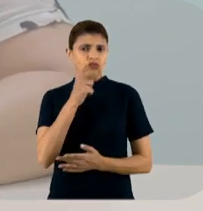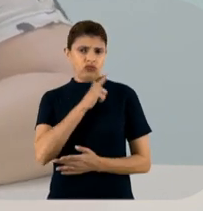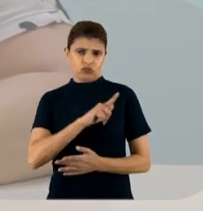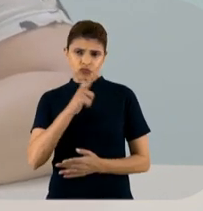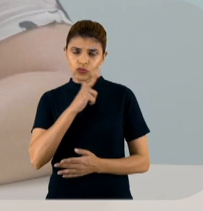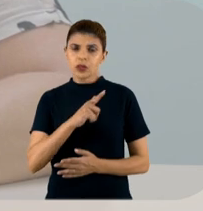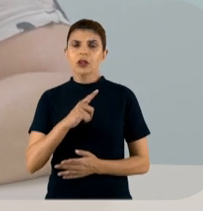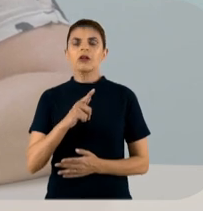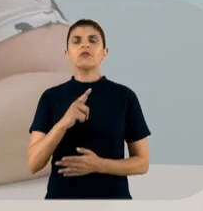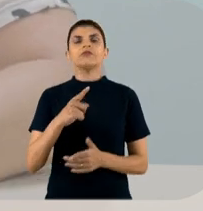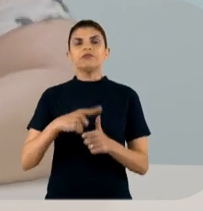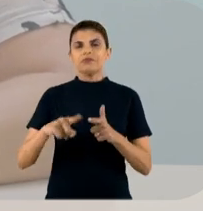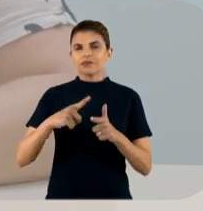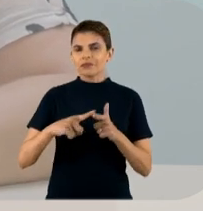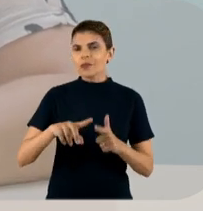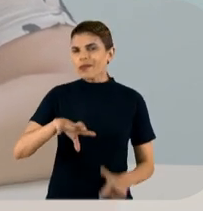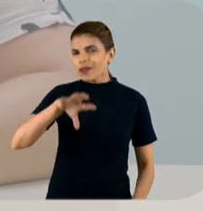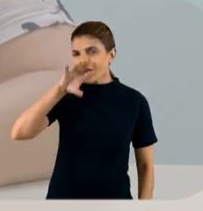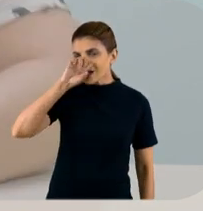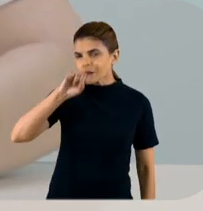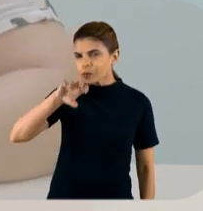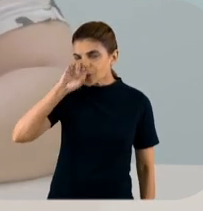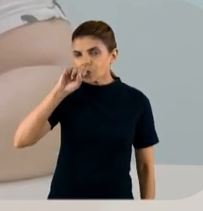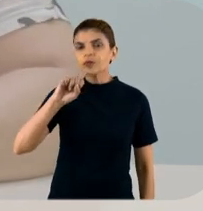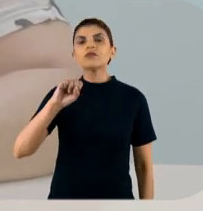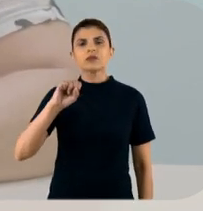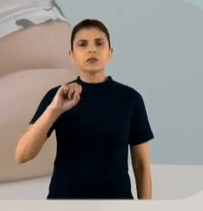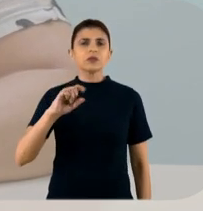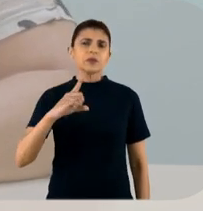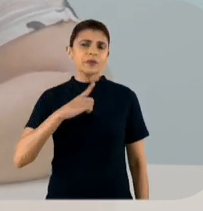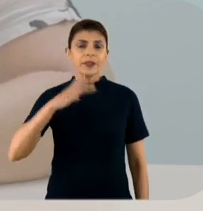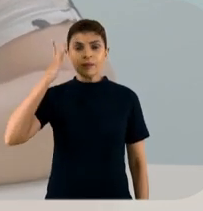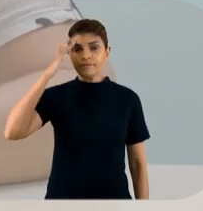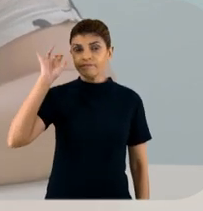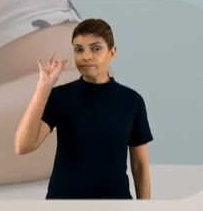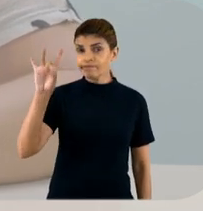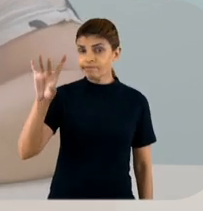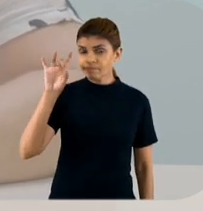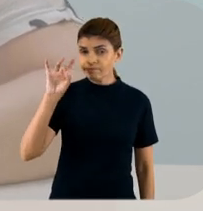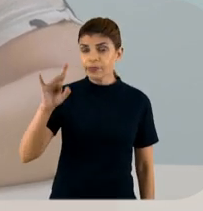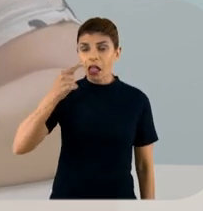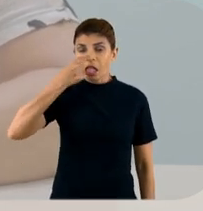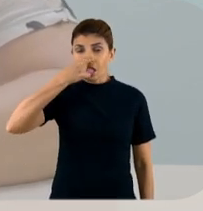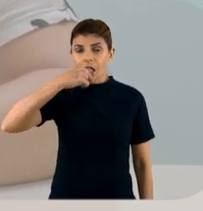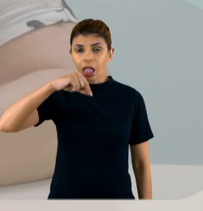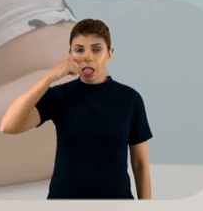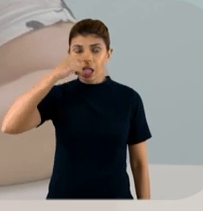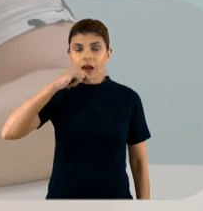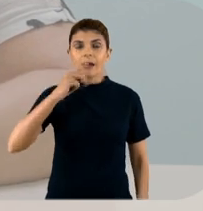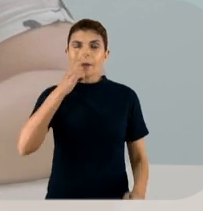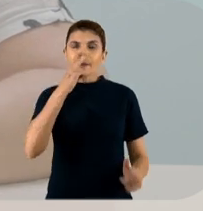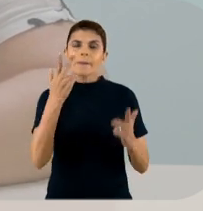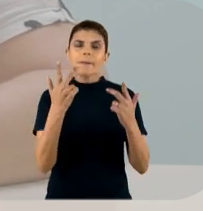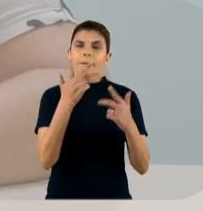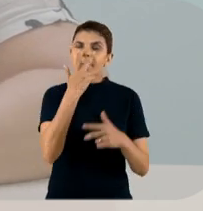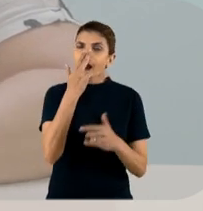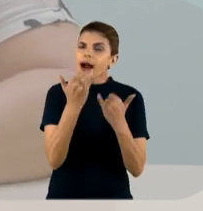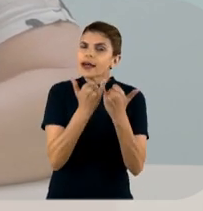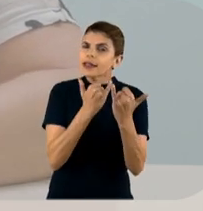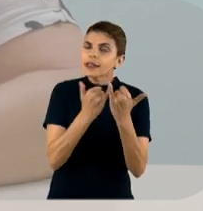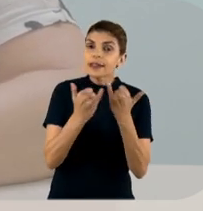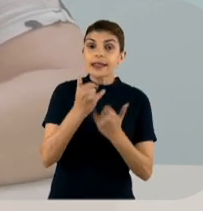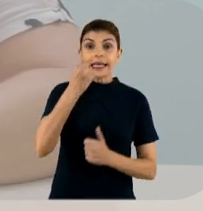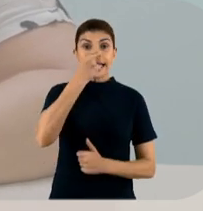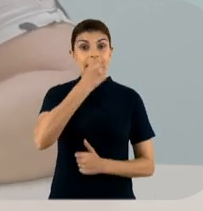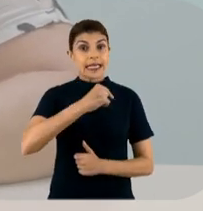geralmente é sintoma respiratório então a pessoa vai ter eh dor de cabeça coriza com uma síndrome gripal né que é uma coisa